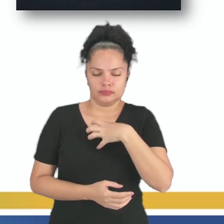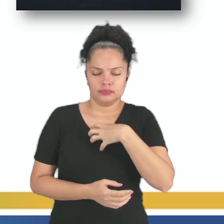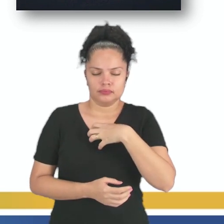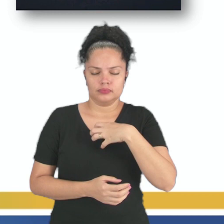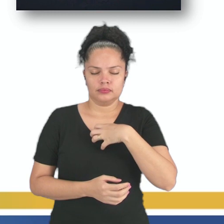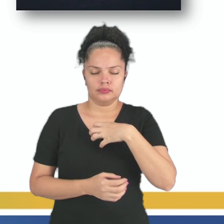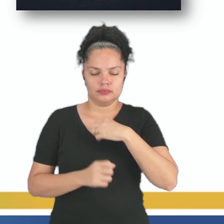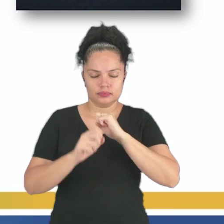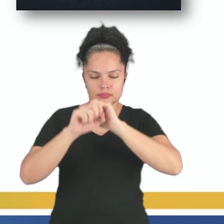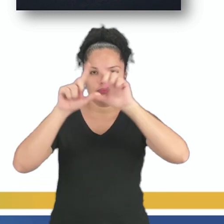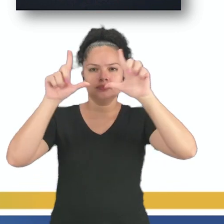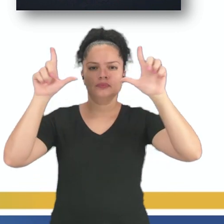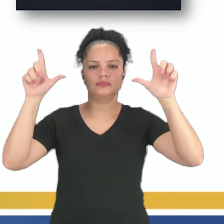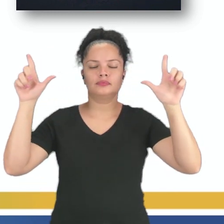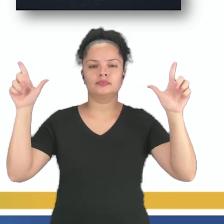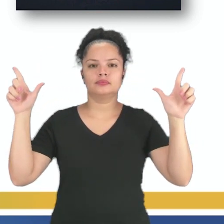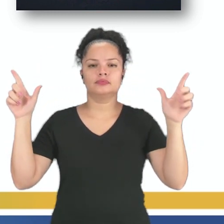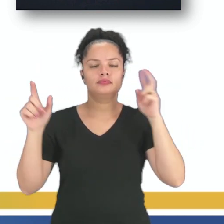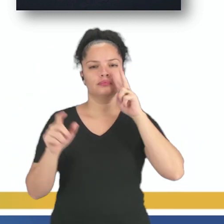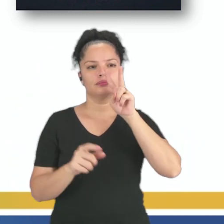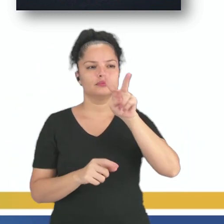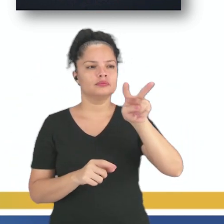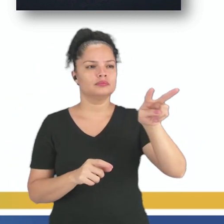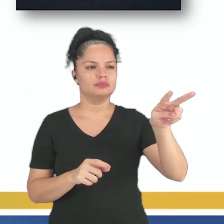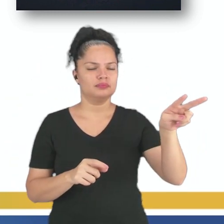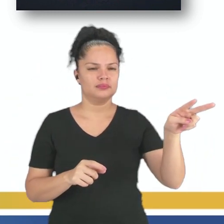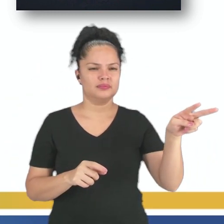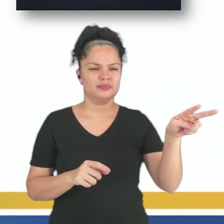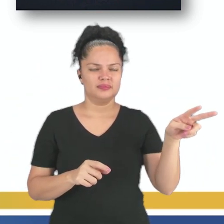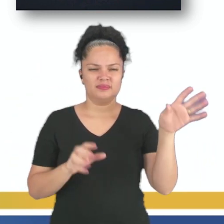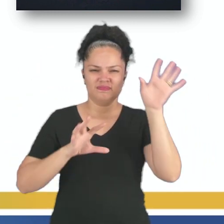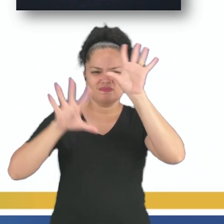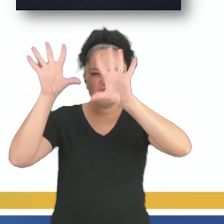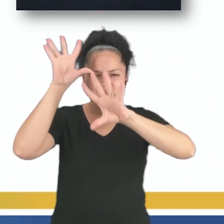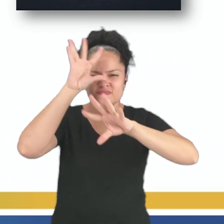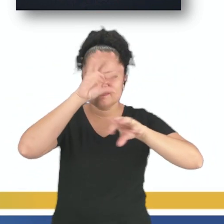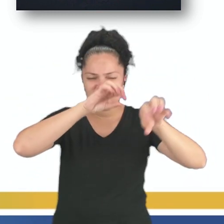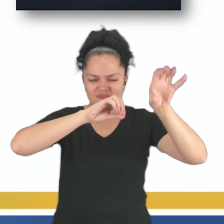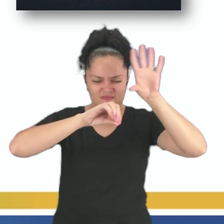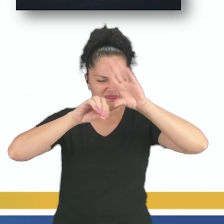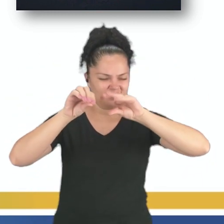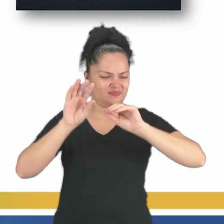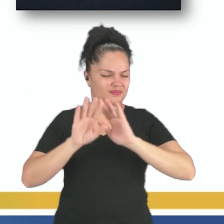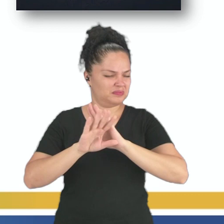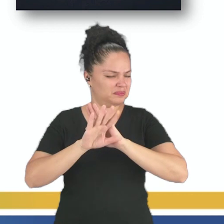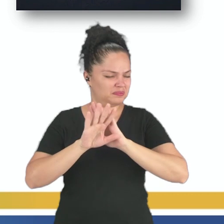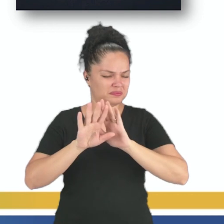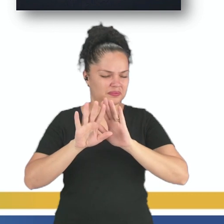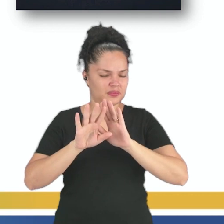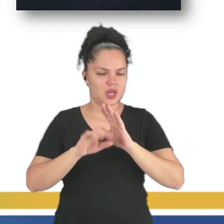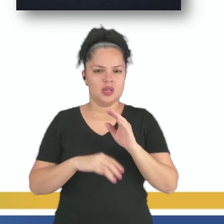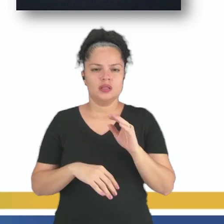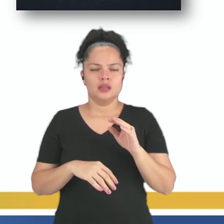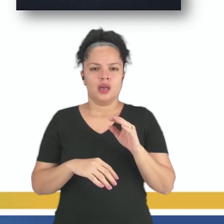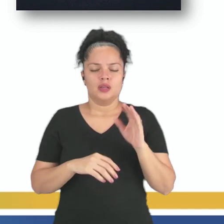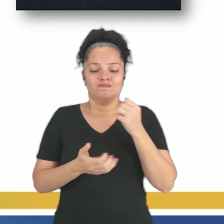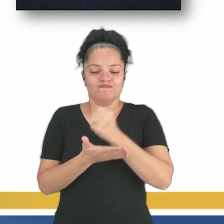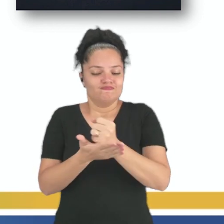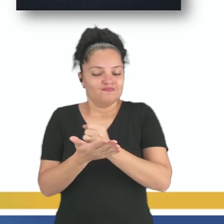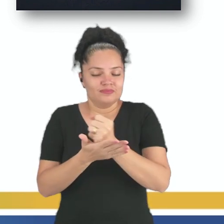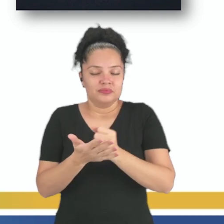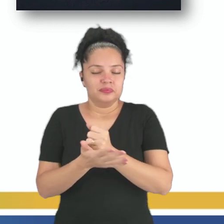sinto quando abro os meus olhos e vejo a mais terrível escuridão que não cessa. O único remédio